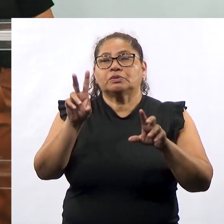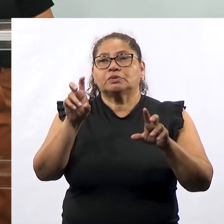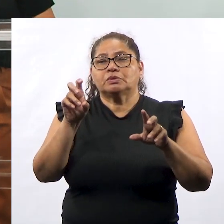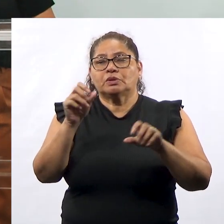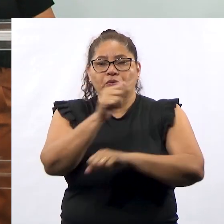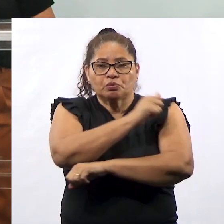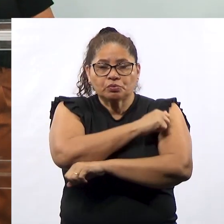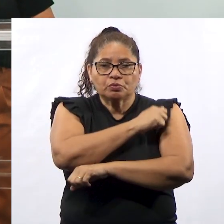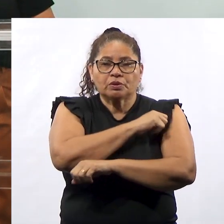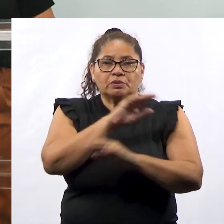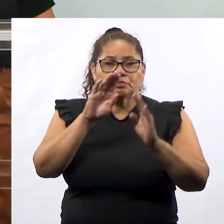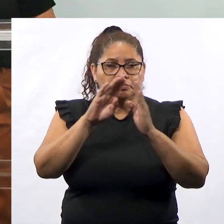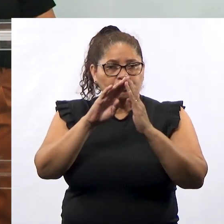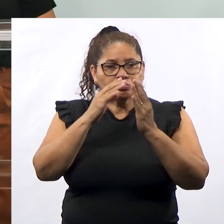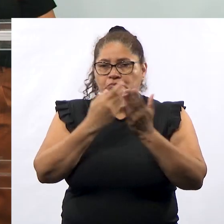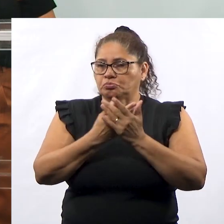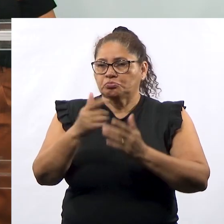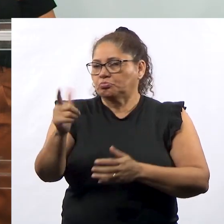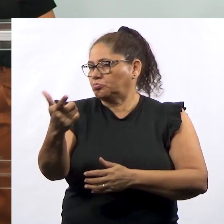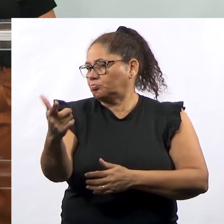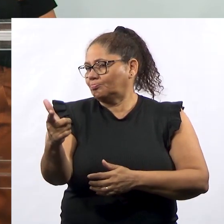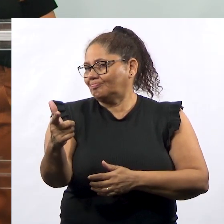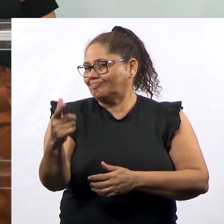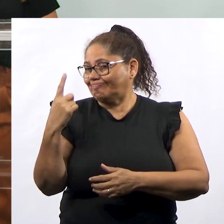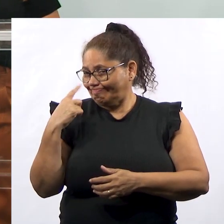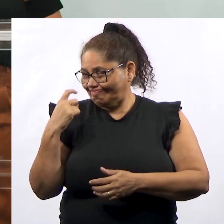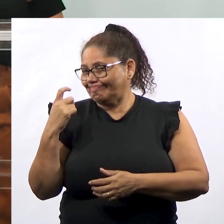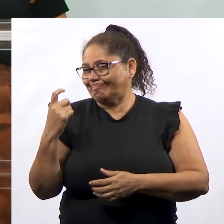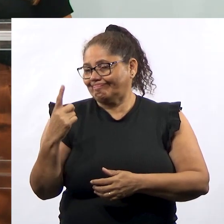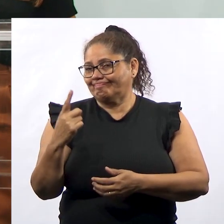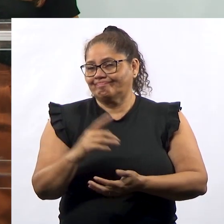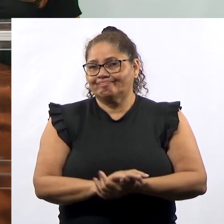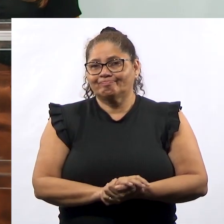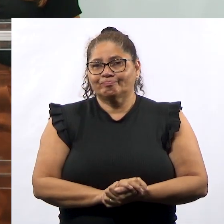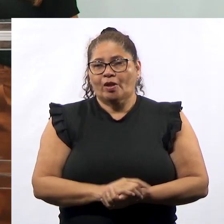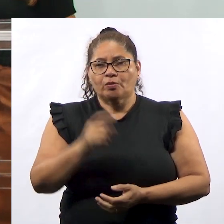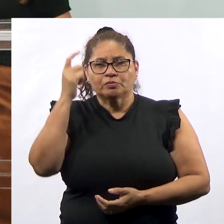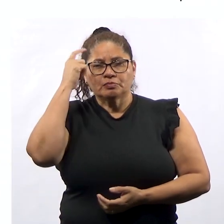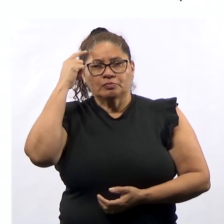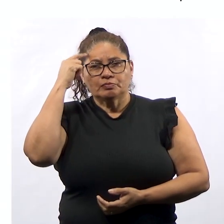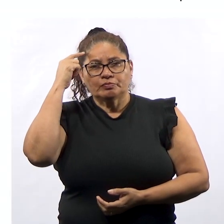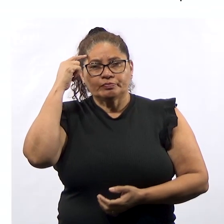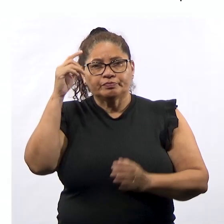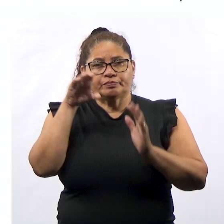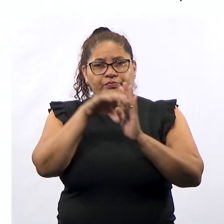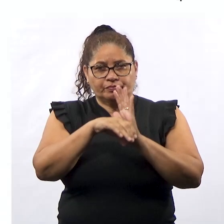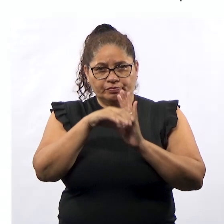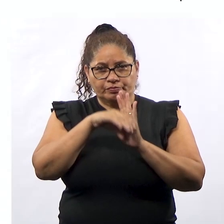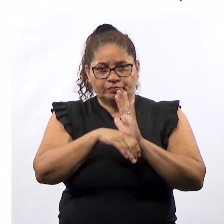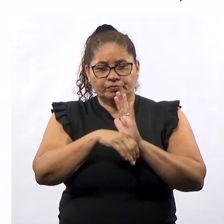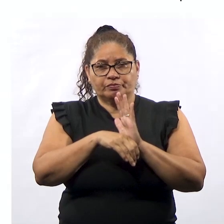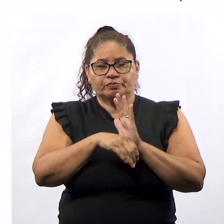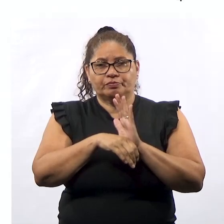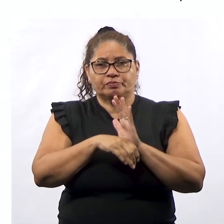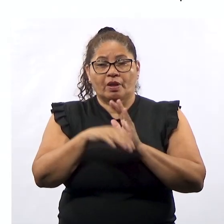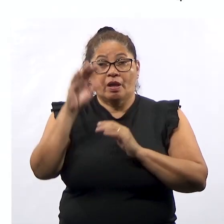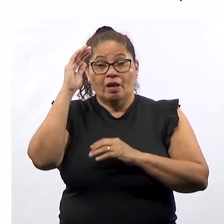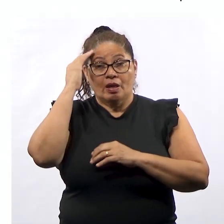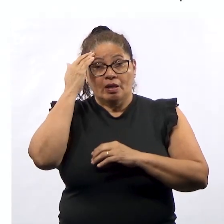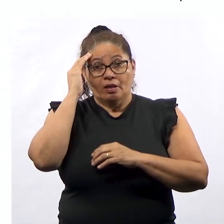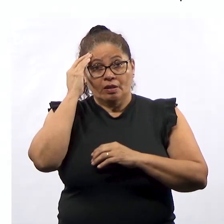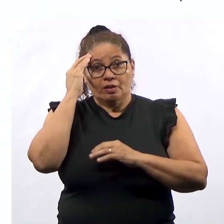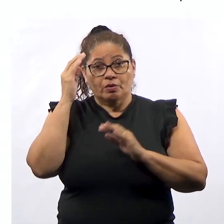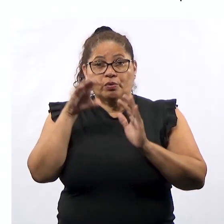aluno não está na escola. Interessante, não é? Então, vamos pensar um pouco sobre esses conceitos. Primeiro, entender